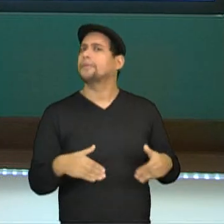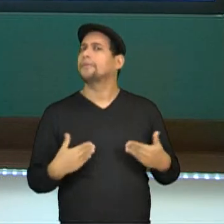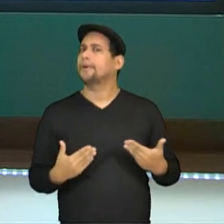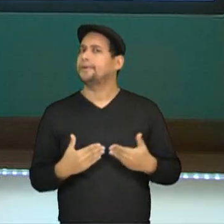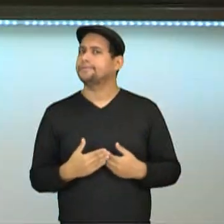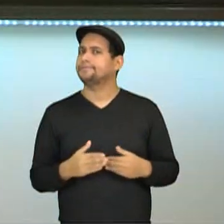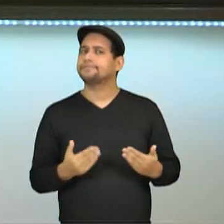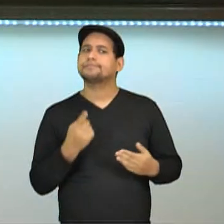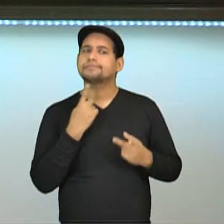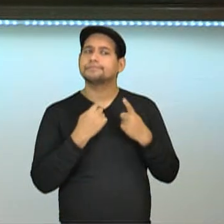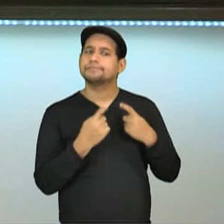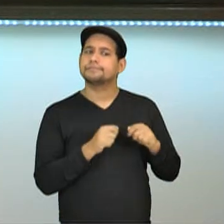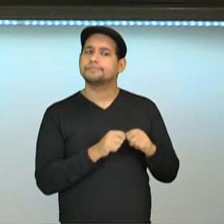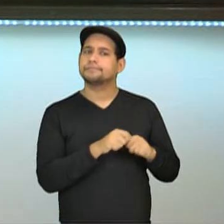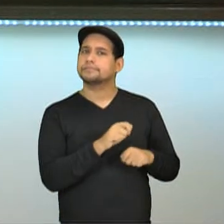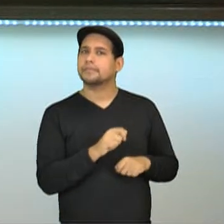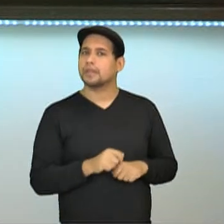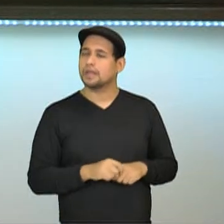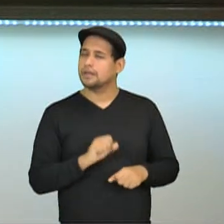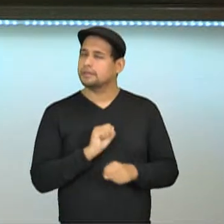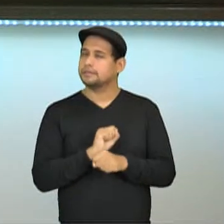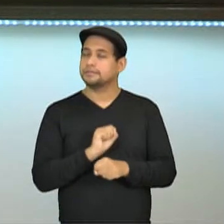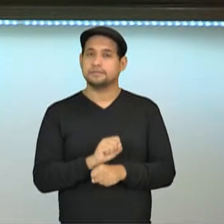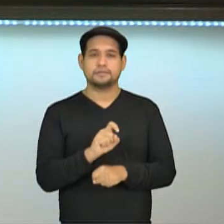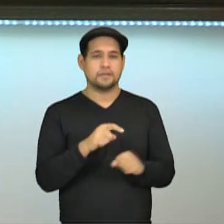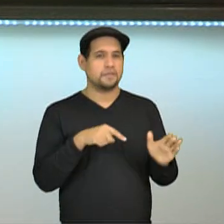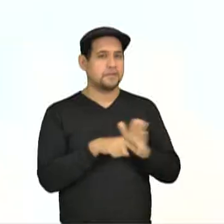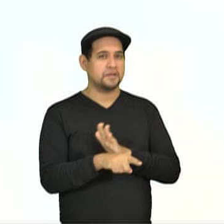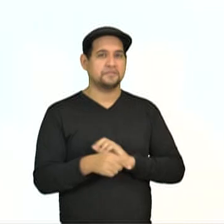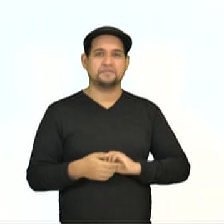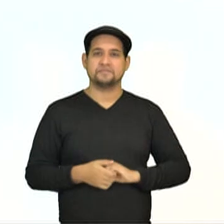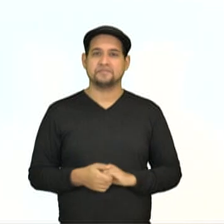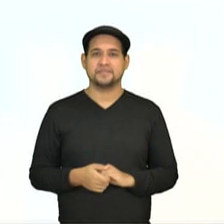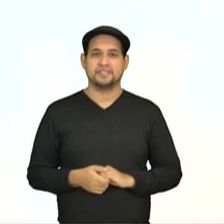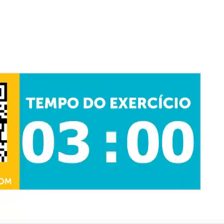seria a intencionalidade dele? Mais um tempo para essa questão.